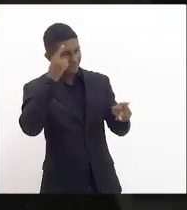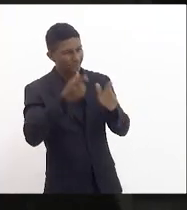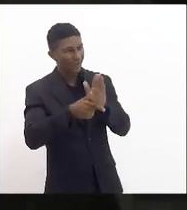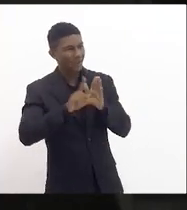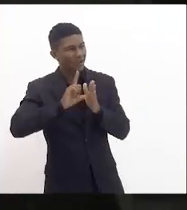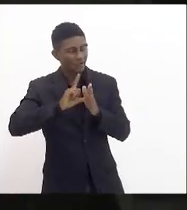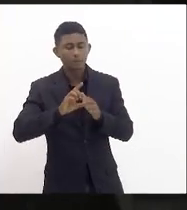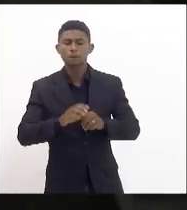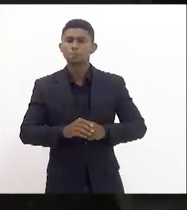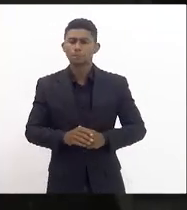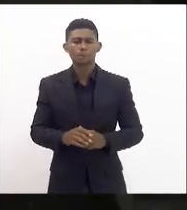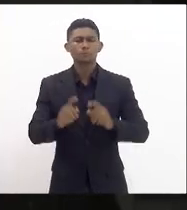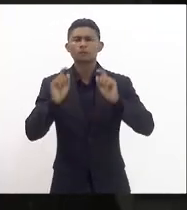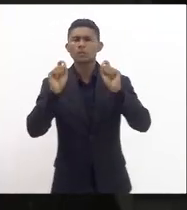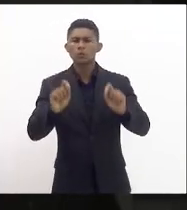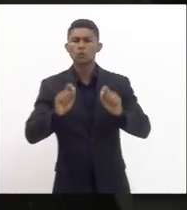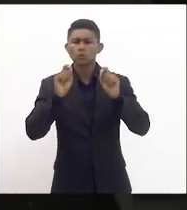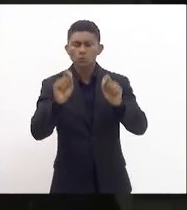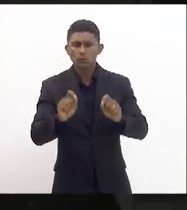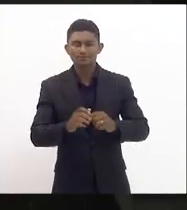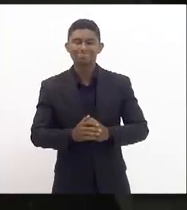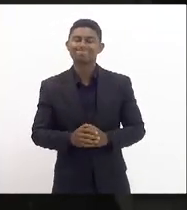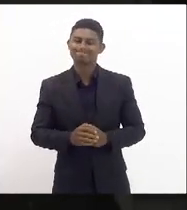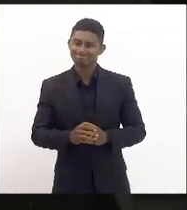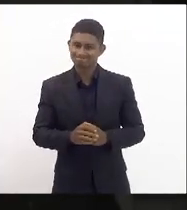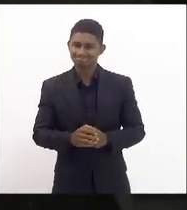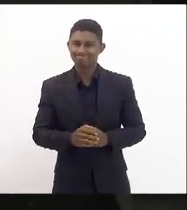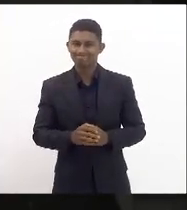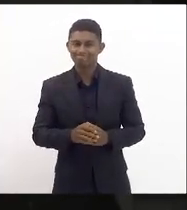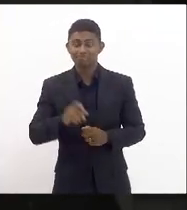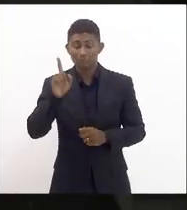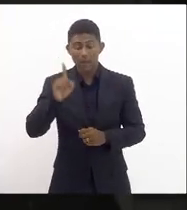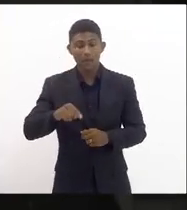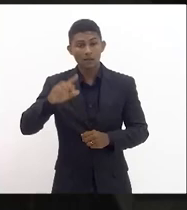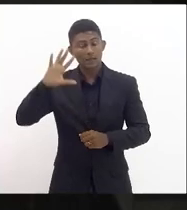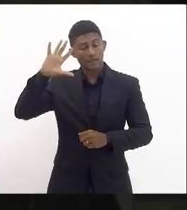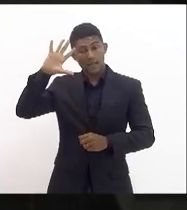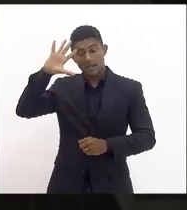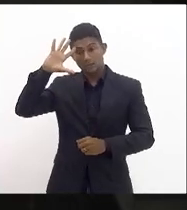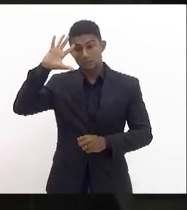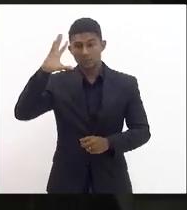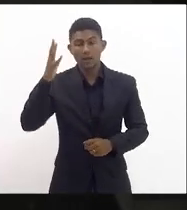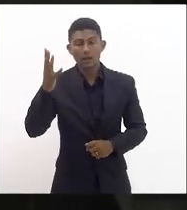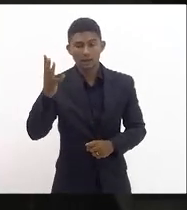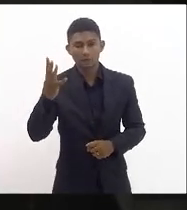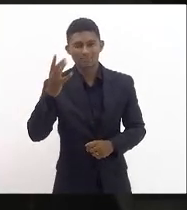a questão do saldo do resultado